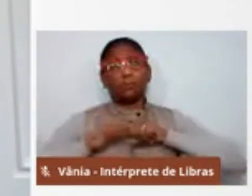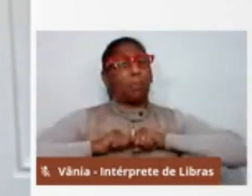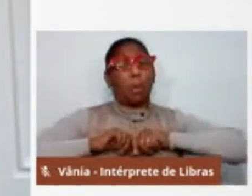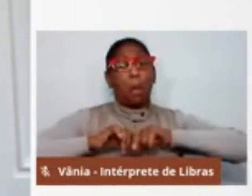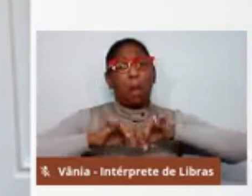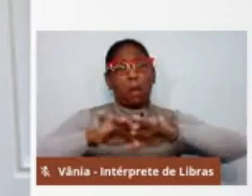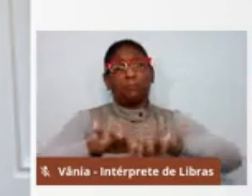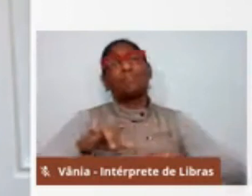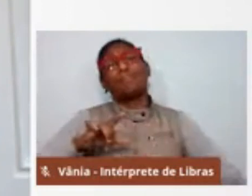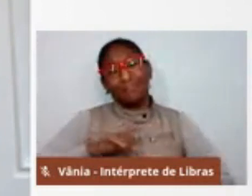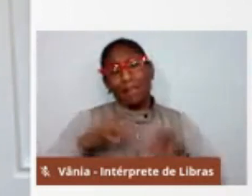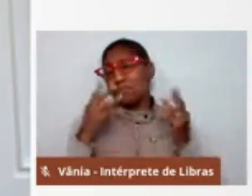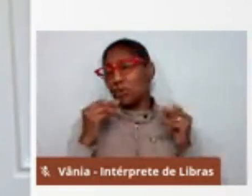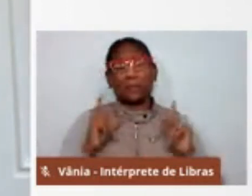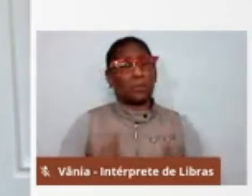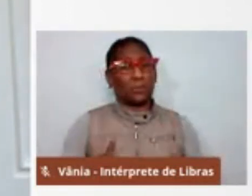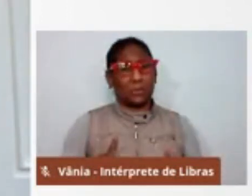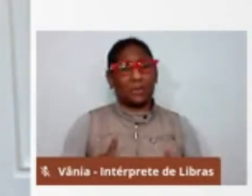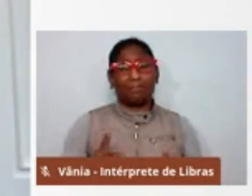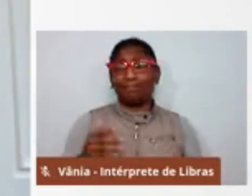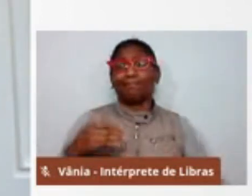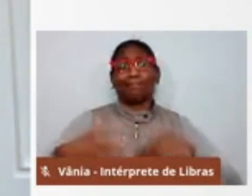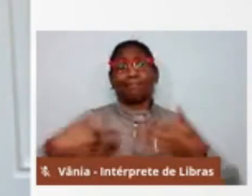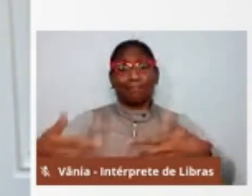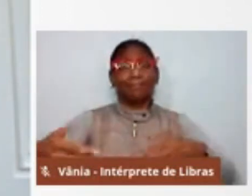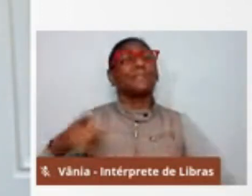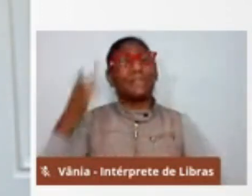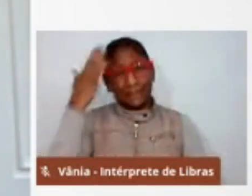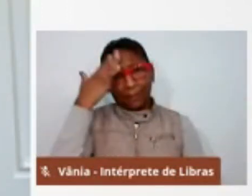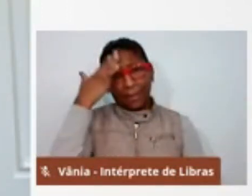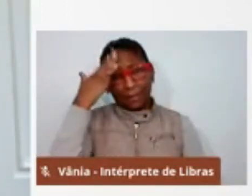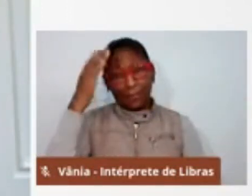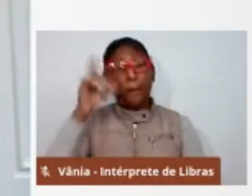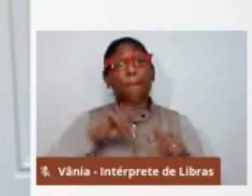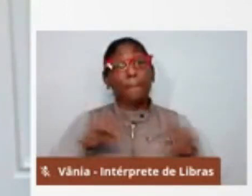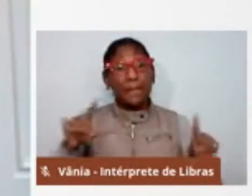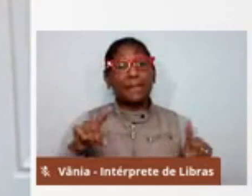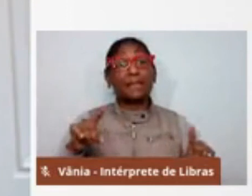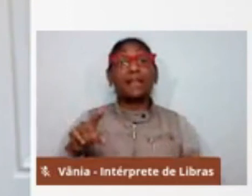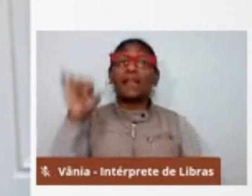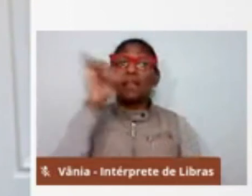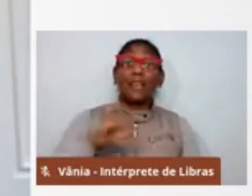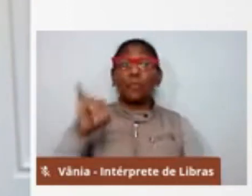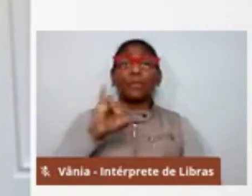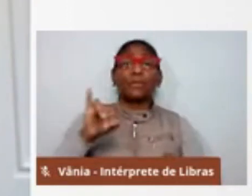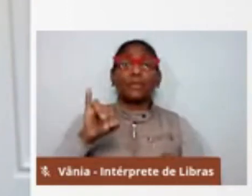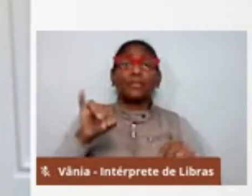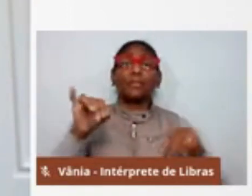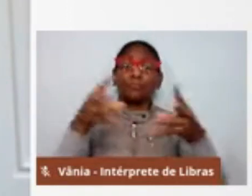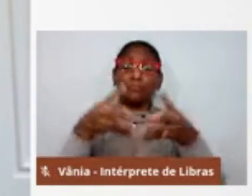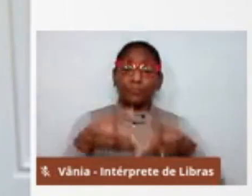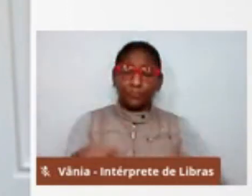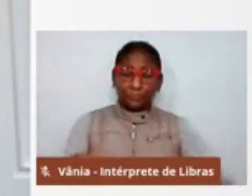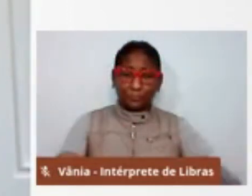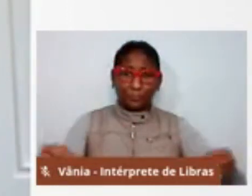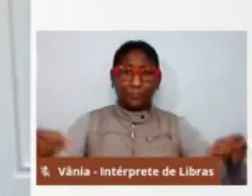muitas pessoas ainda no Estado. O que nós precisamos é que este contágio se disperse no tempo para que